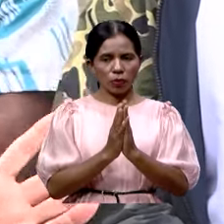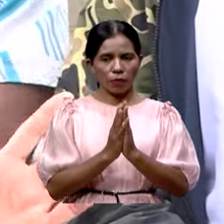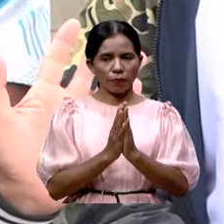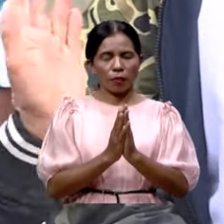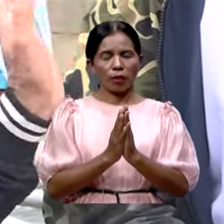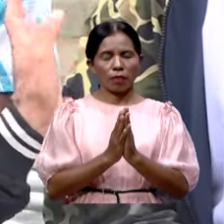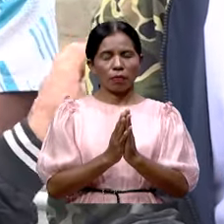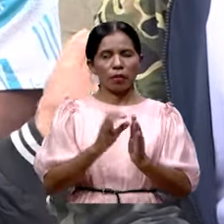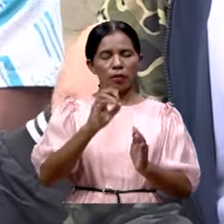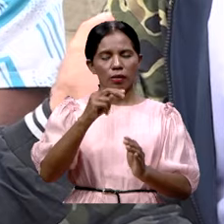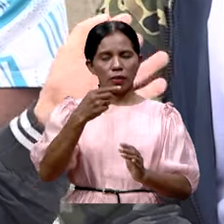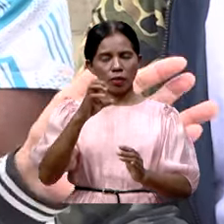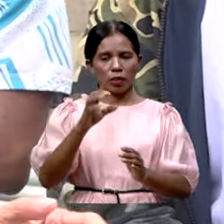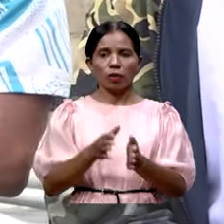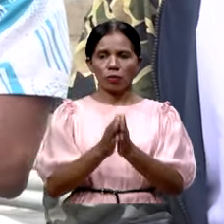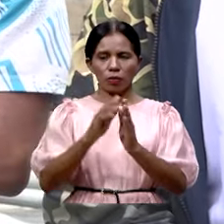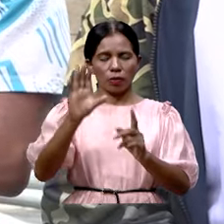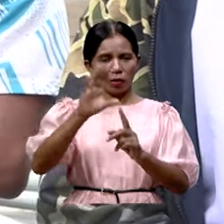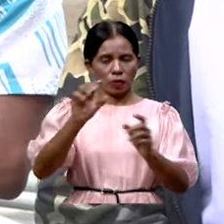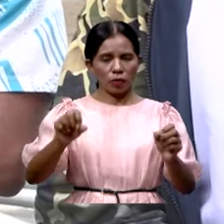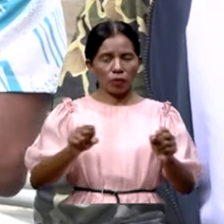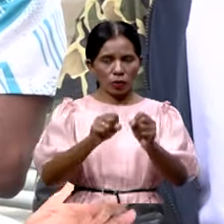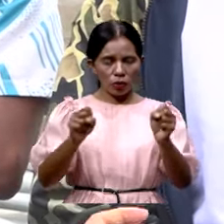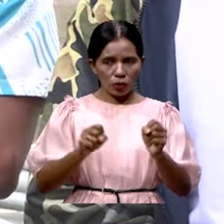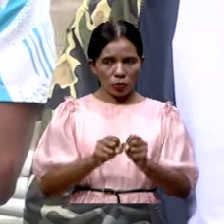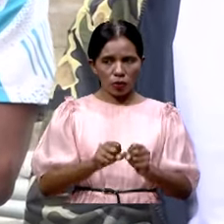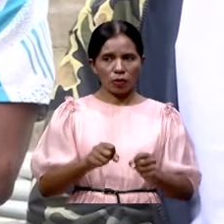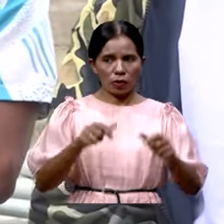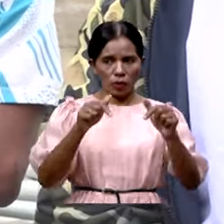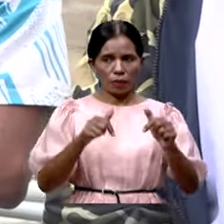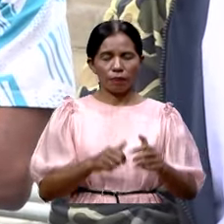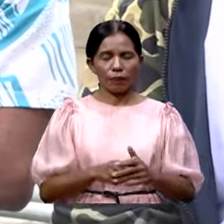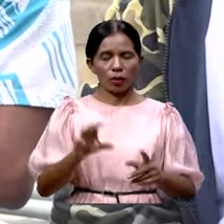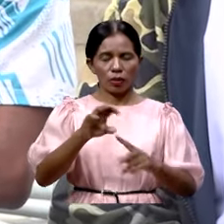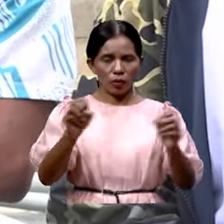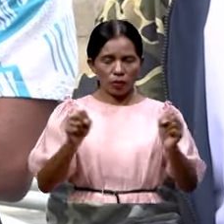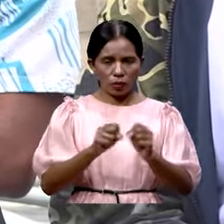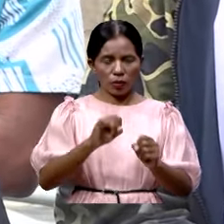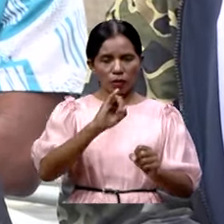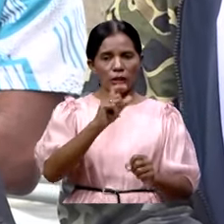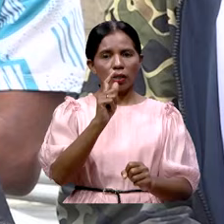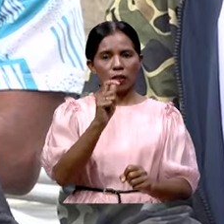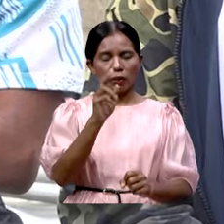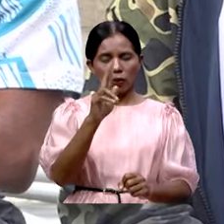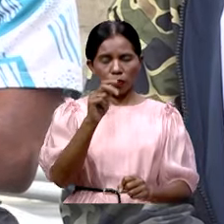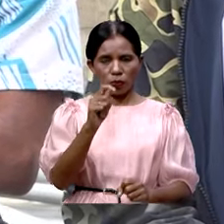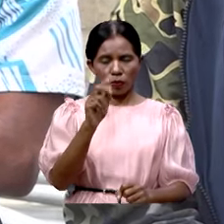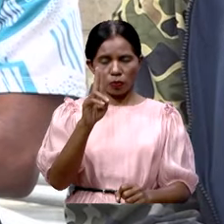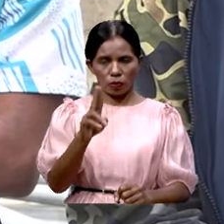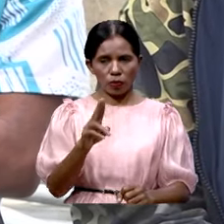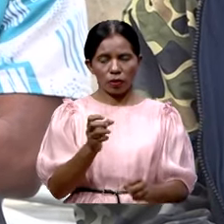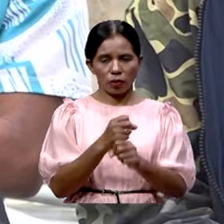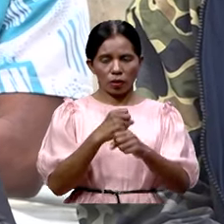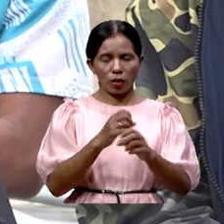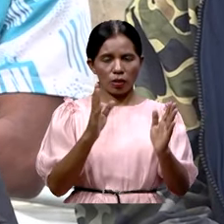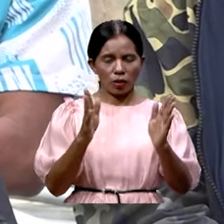né husu mos ba sefsuku e né aí tudo né sefsuku aí tudo a tu bele a nessa halo lá